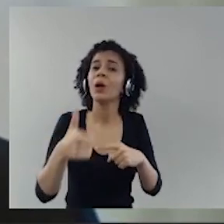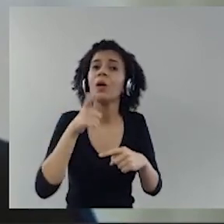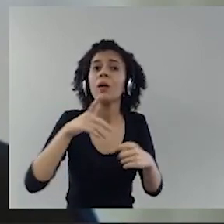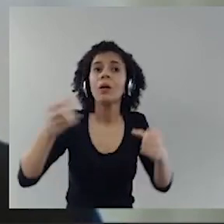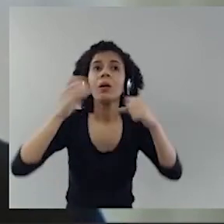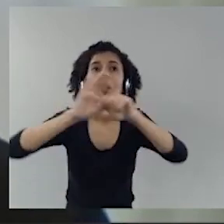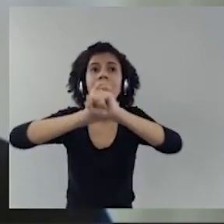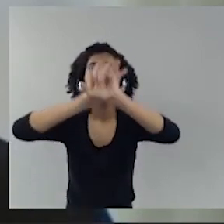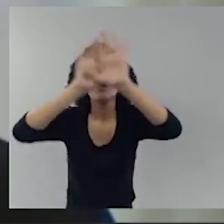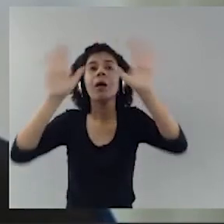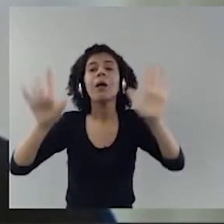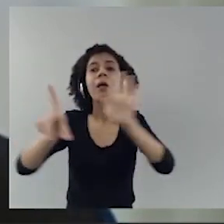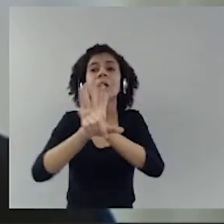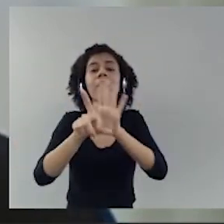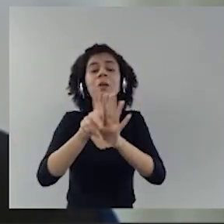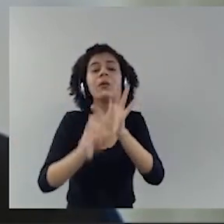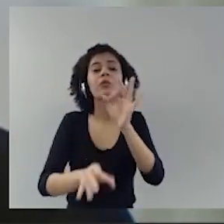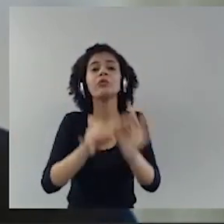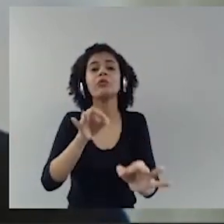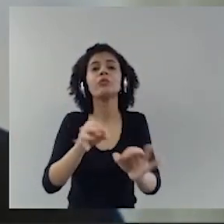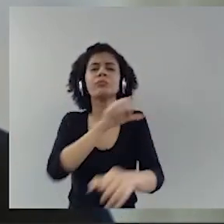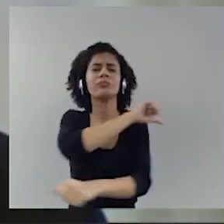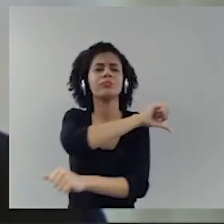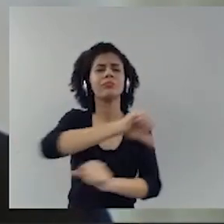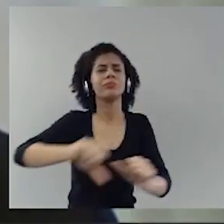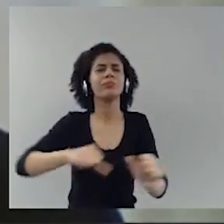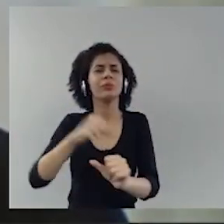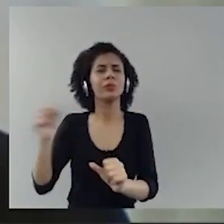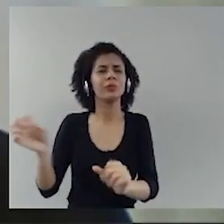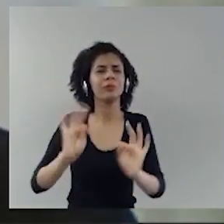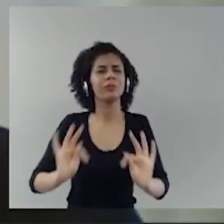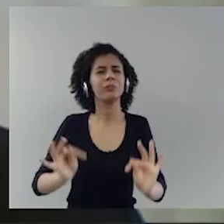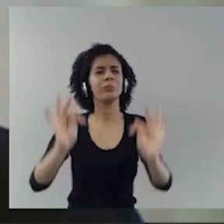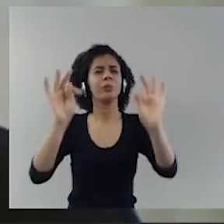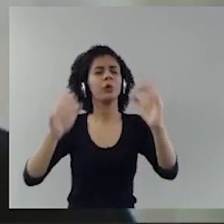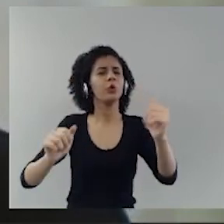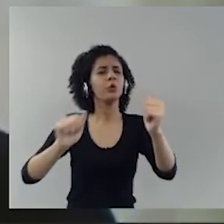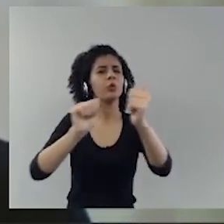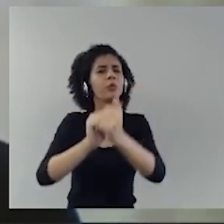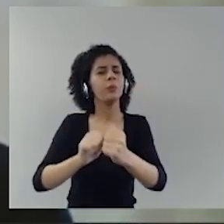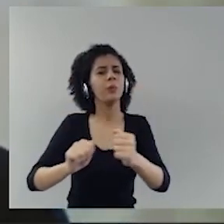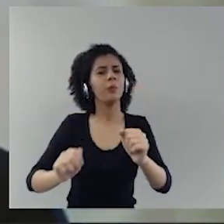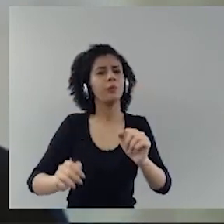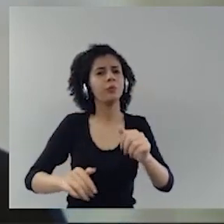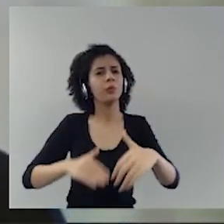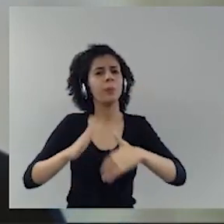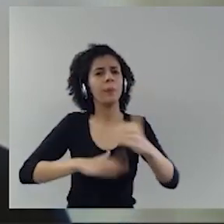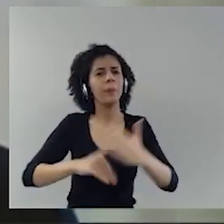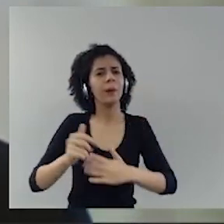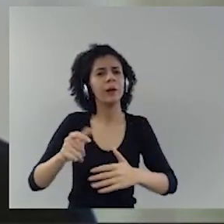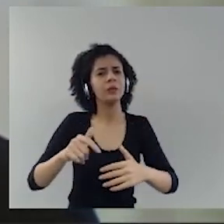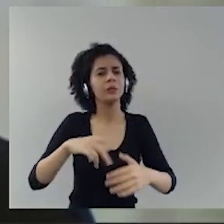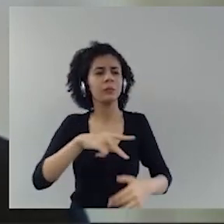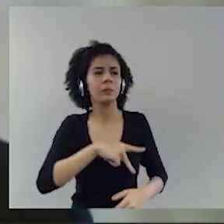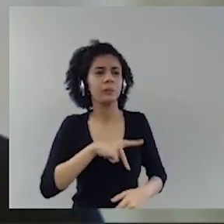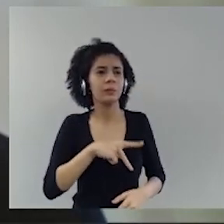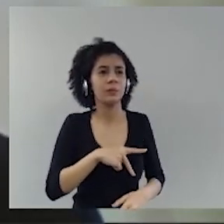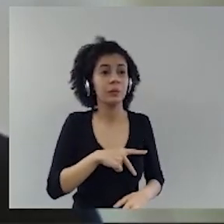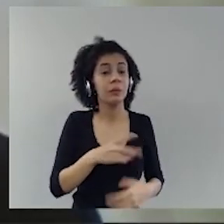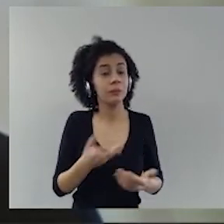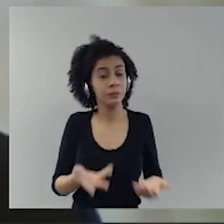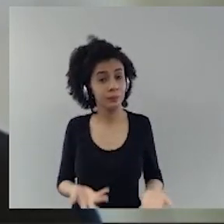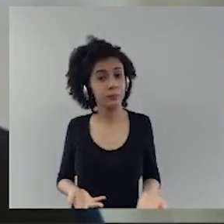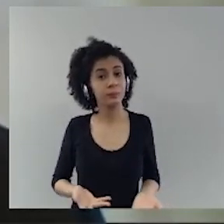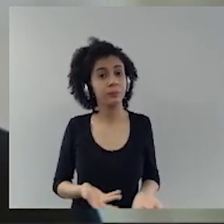luz um regime jurídico é inovador que se aproxima das práticas da iniciativa privada